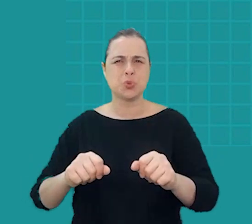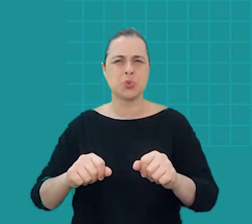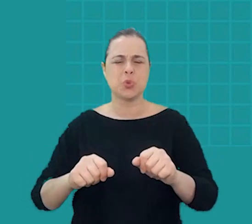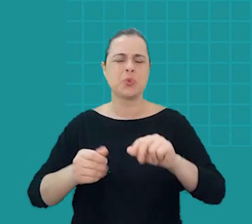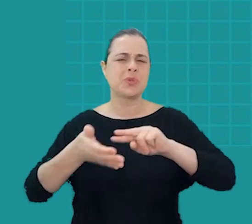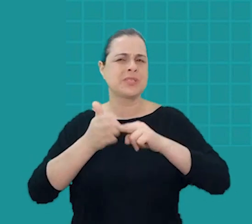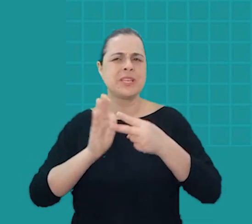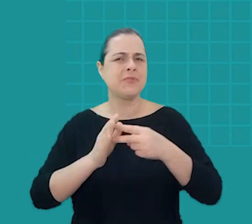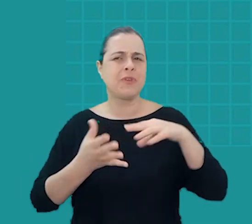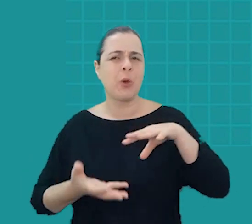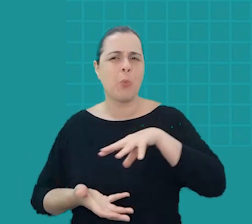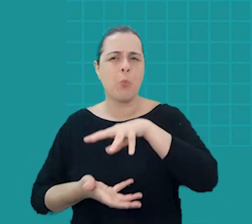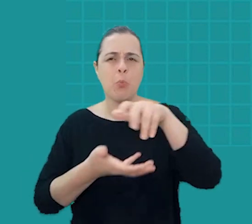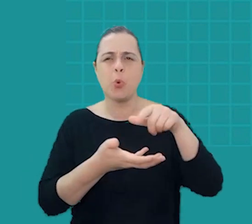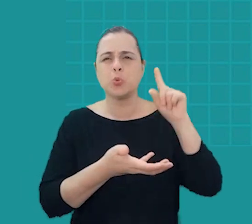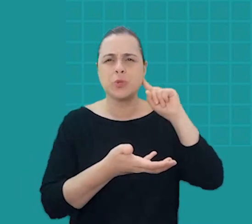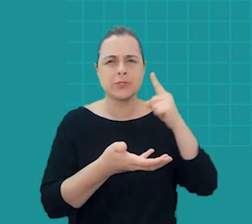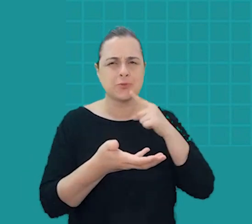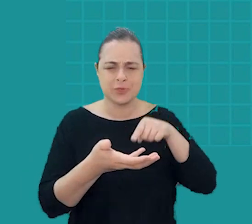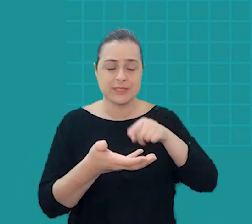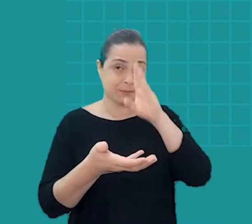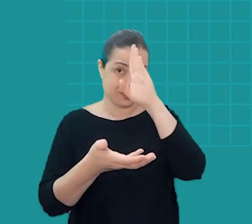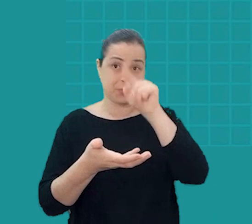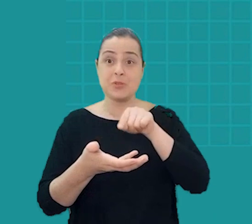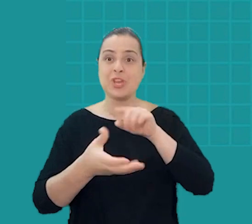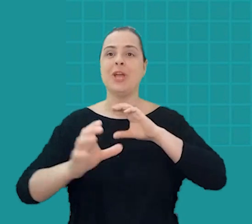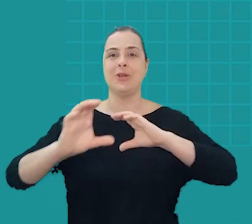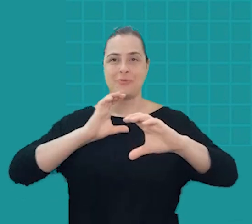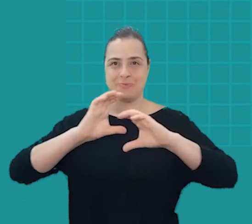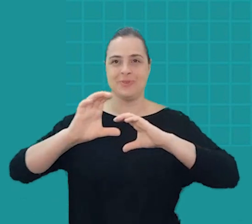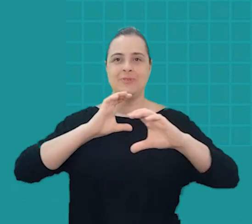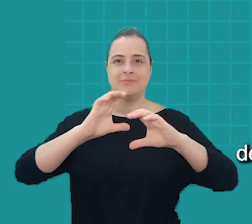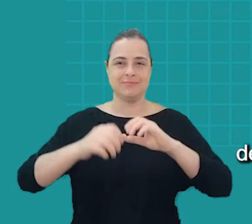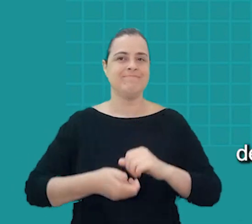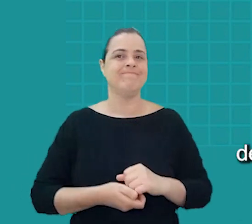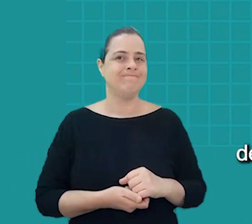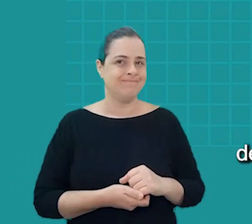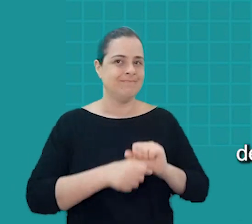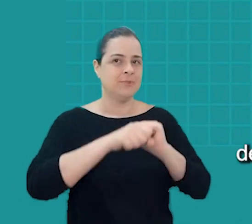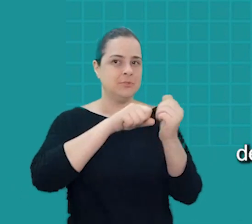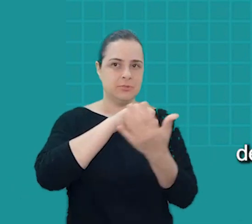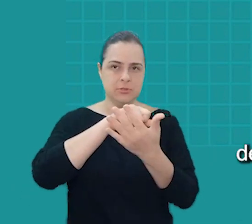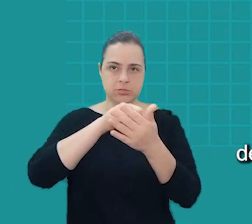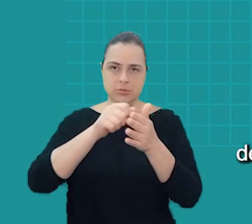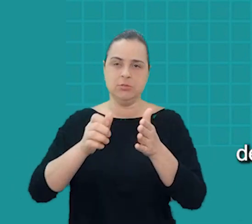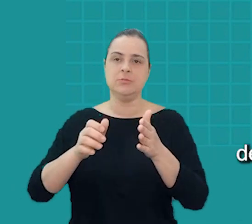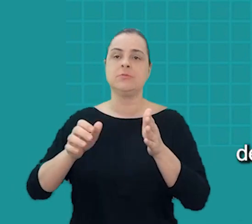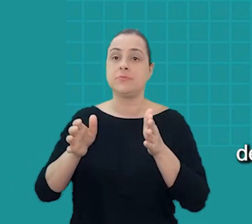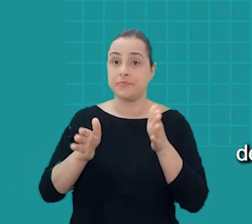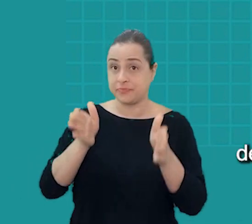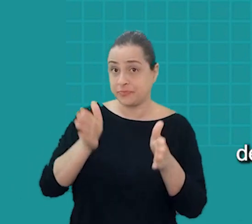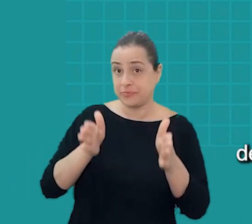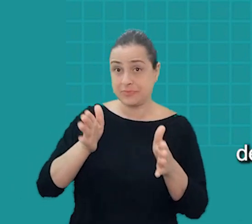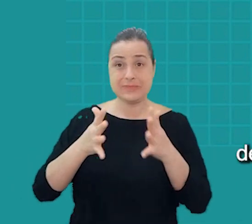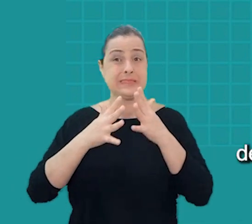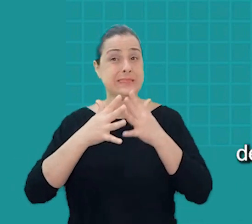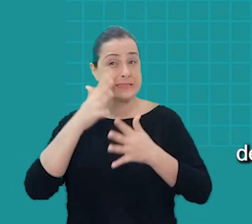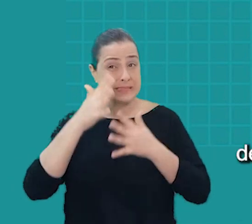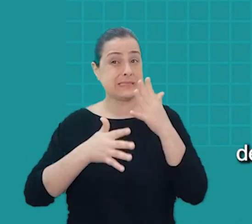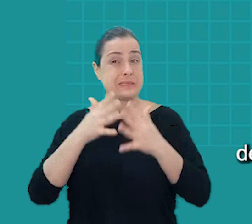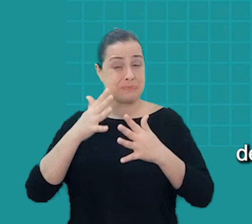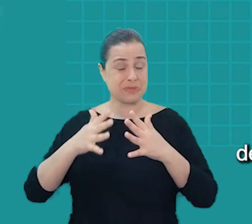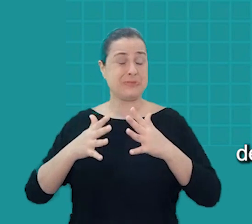segredo? Aí eu comecei a conversar, vi que eles tinham muita vontade de fazer acontecer, muita energia, mas